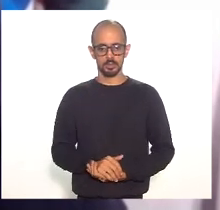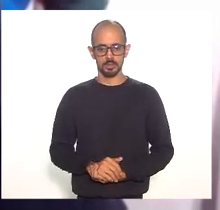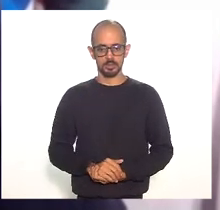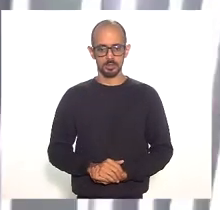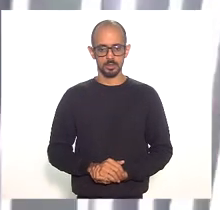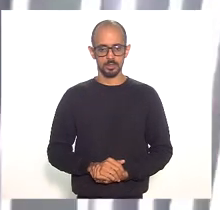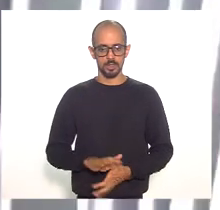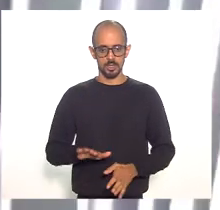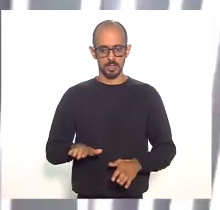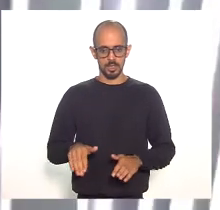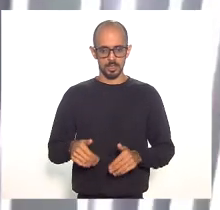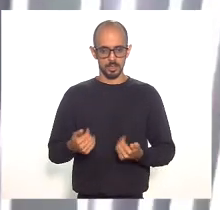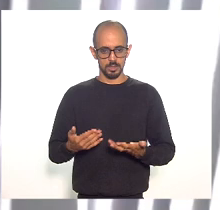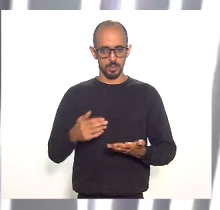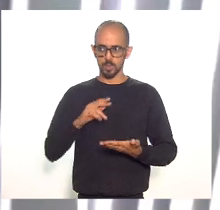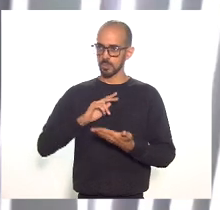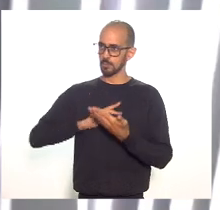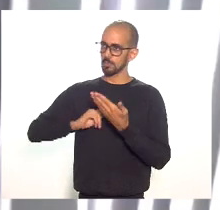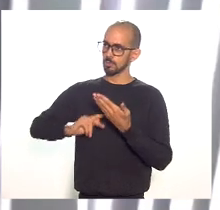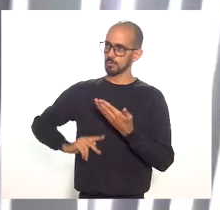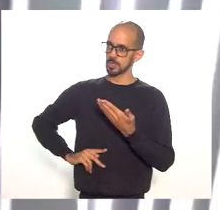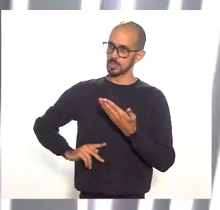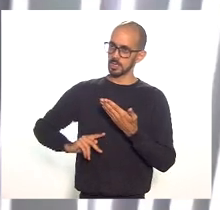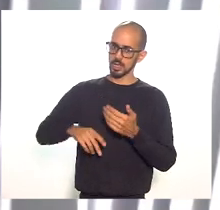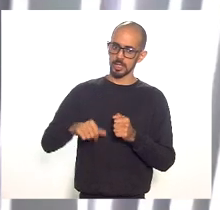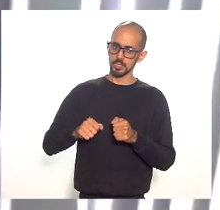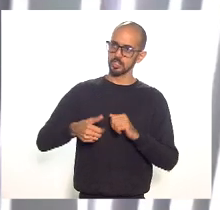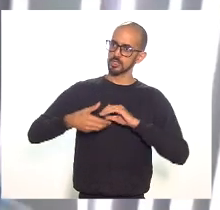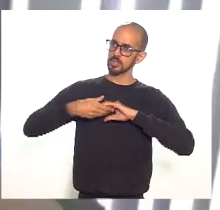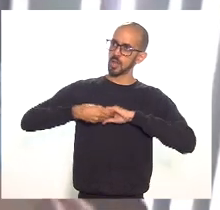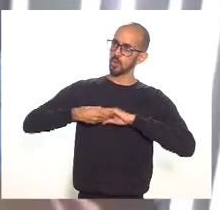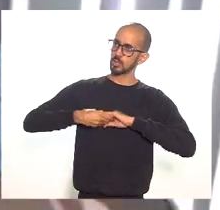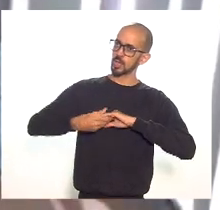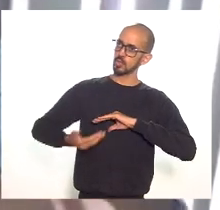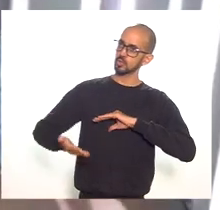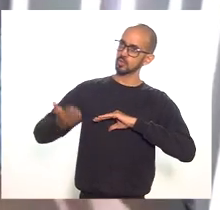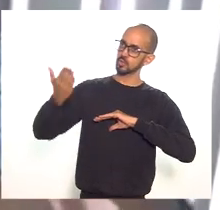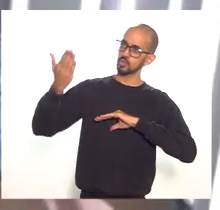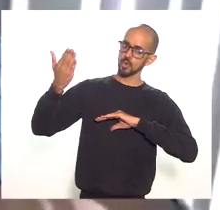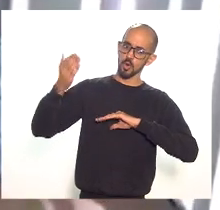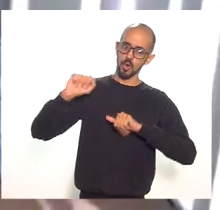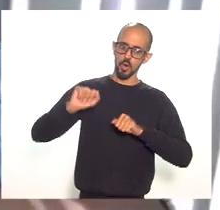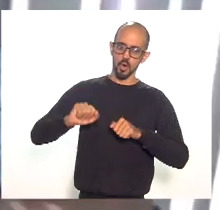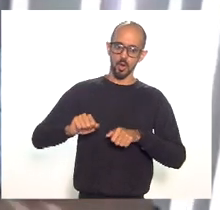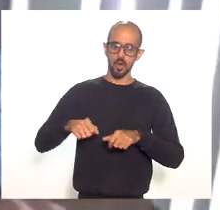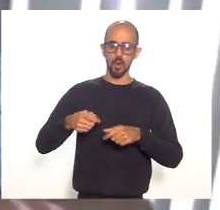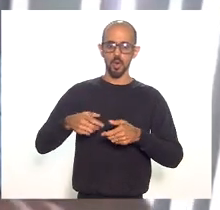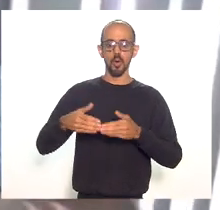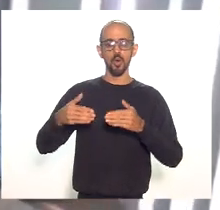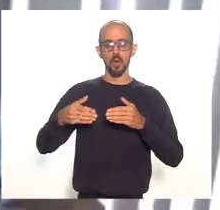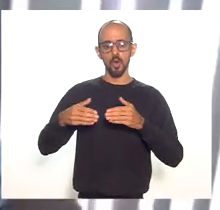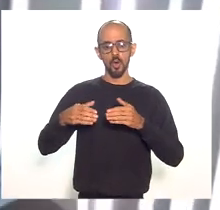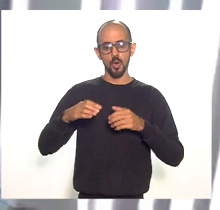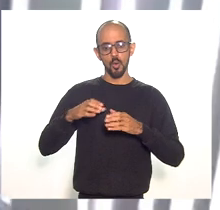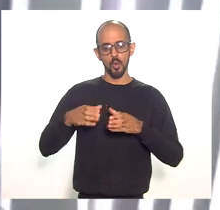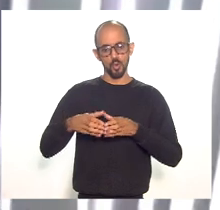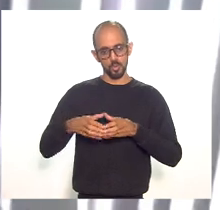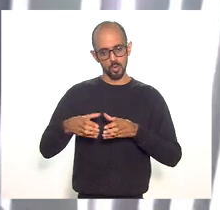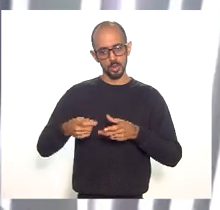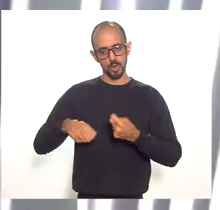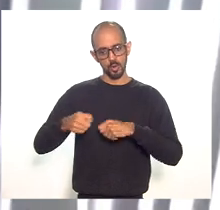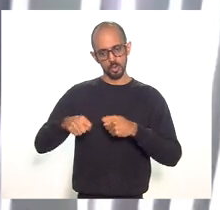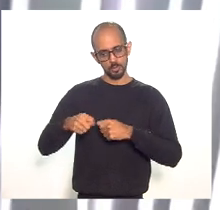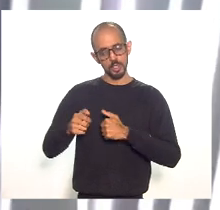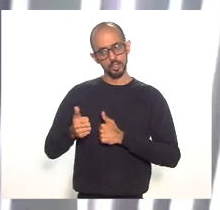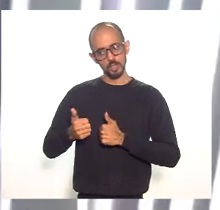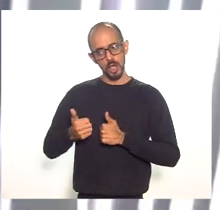Deputado Jair Bittencourt, saudando a presidência de Vossa Excelência, parecer da Comissão de Economia, acompanha na íntegra o substitutivo da